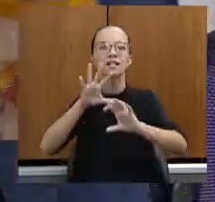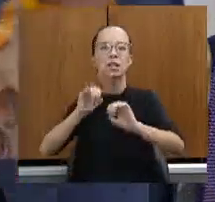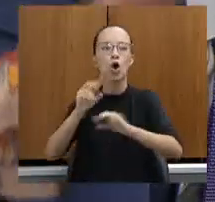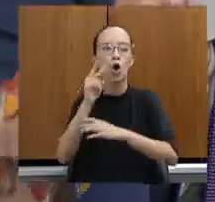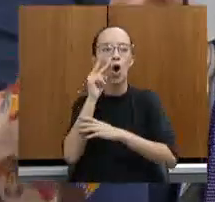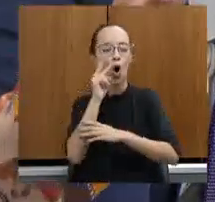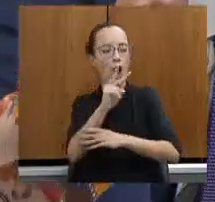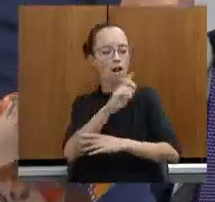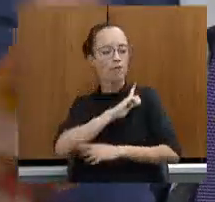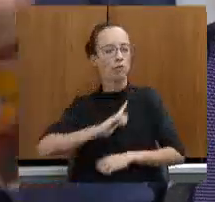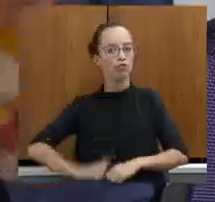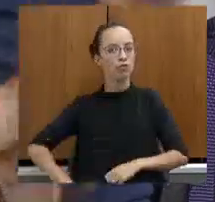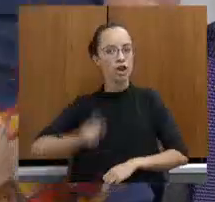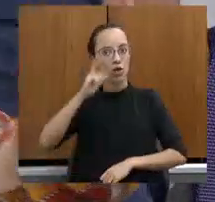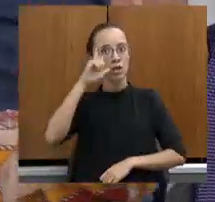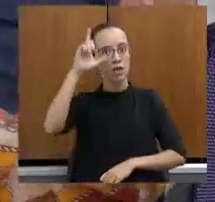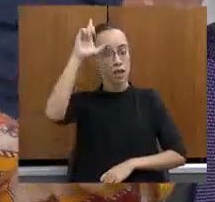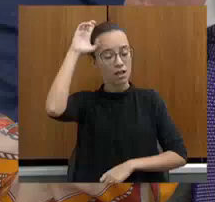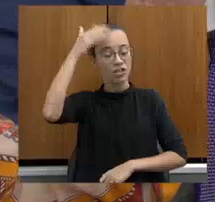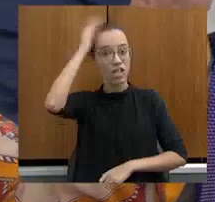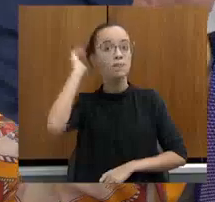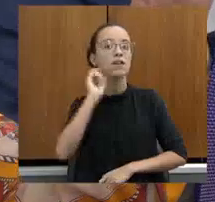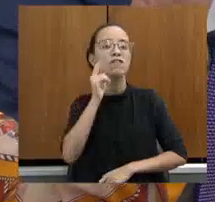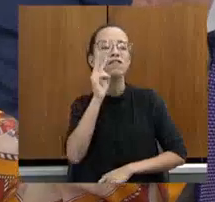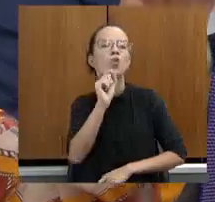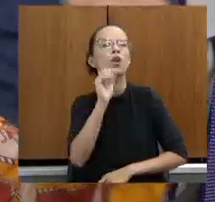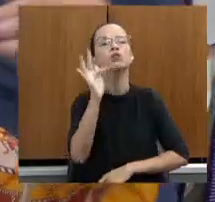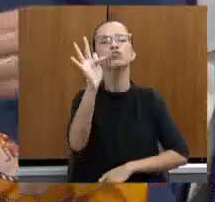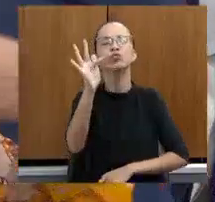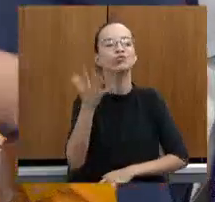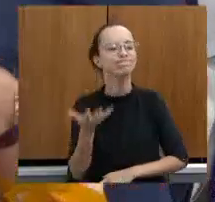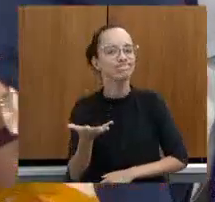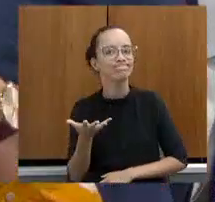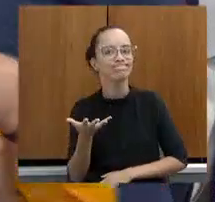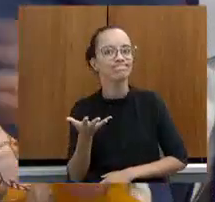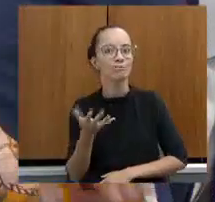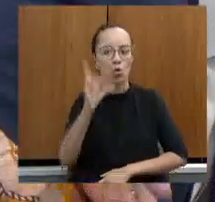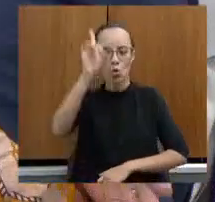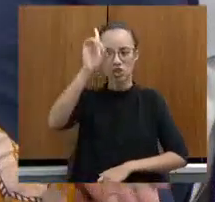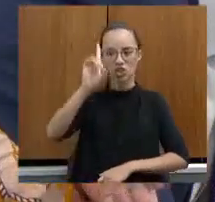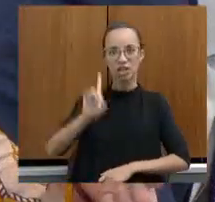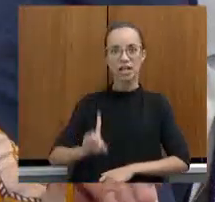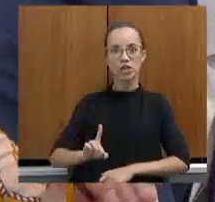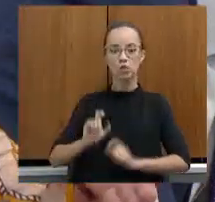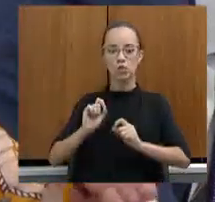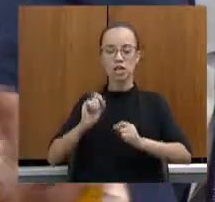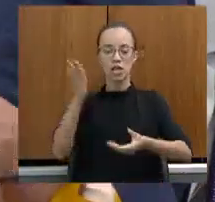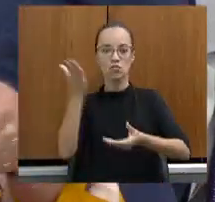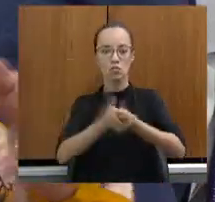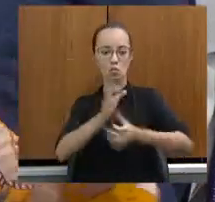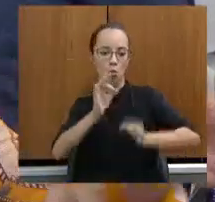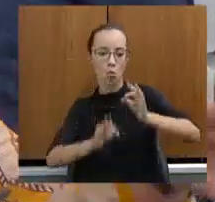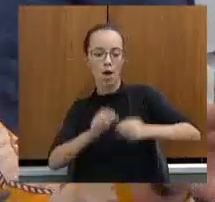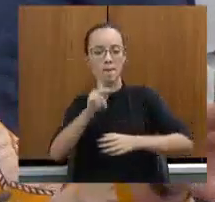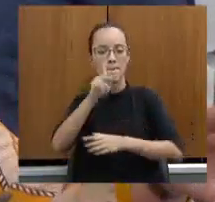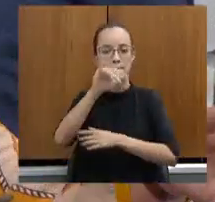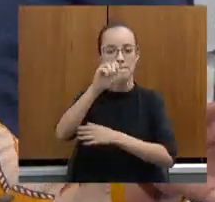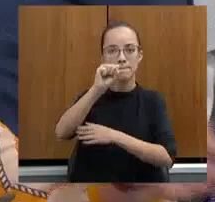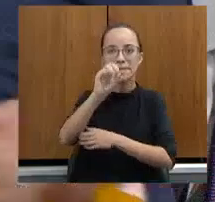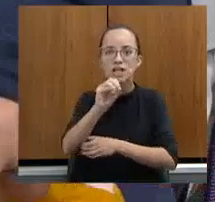para o governo Zema enxerga o quê de futuro todos os seus direitos judicializados piso